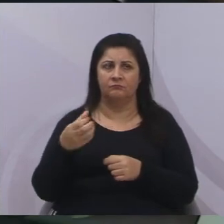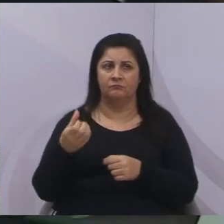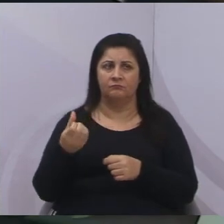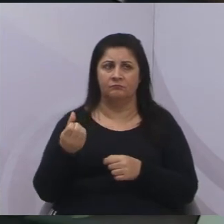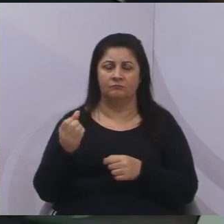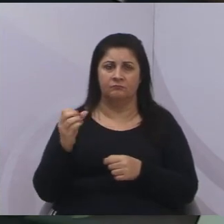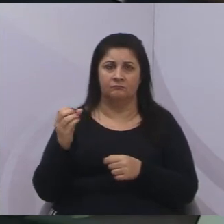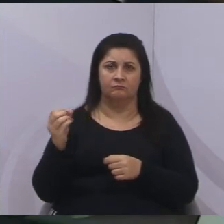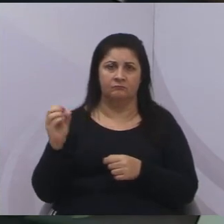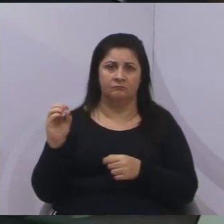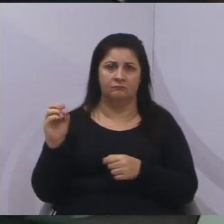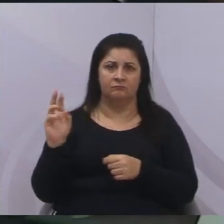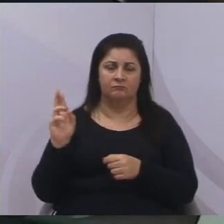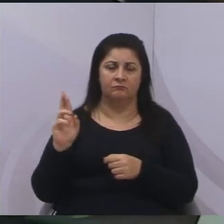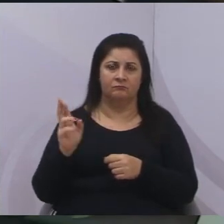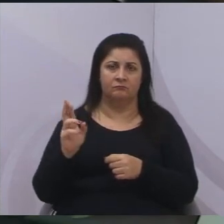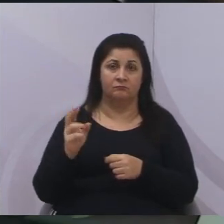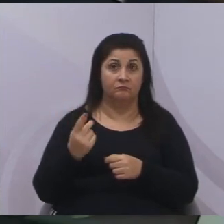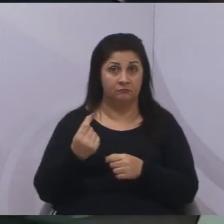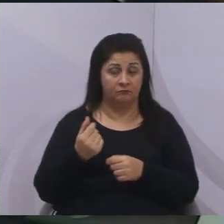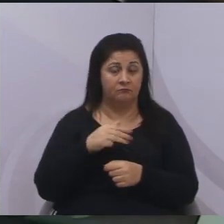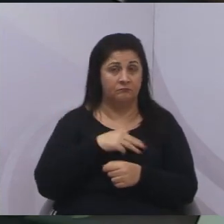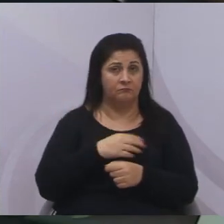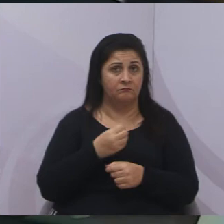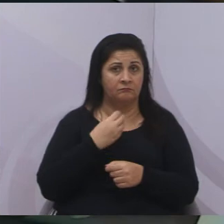14.436 é muito dinheiro,